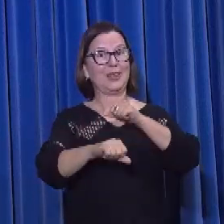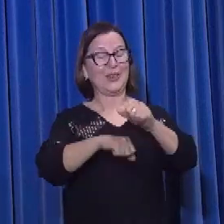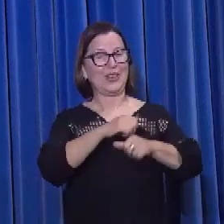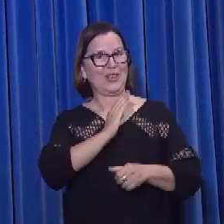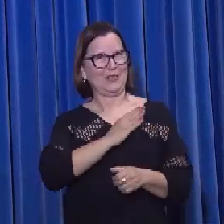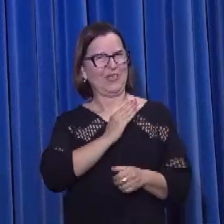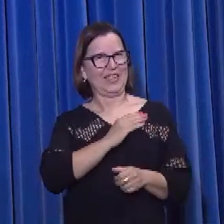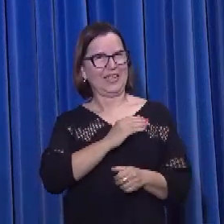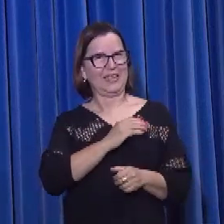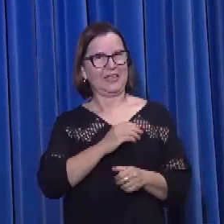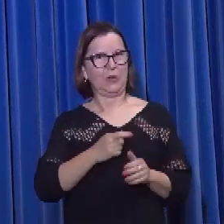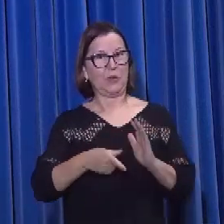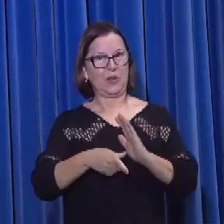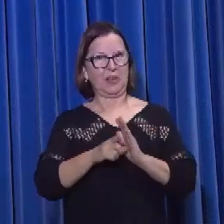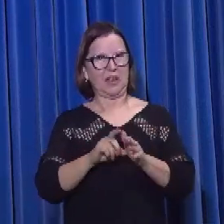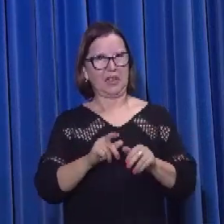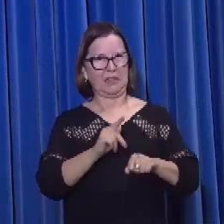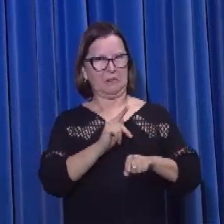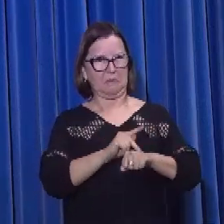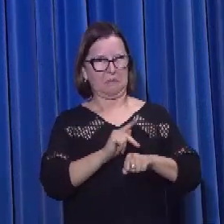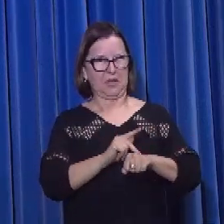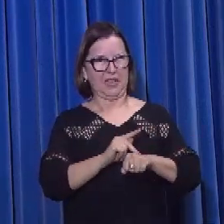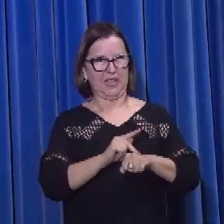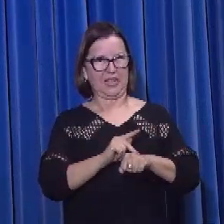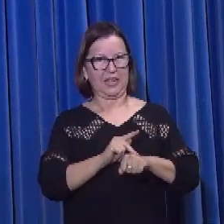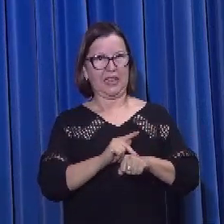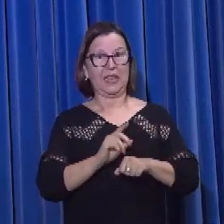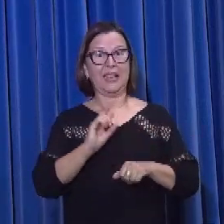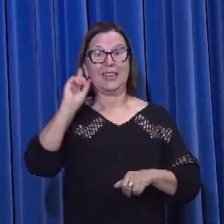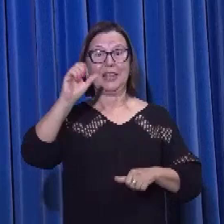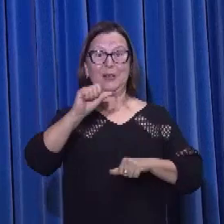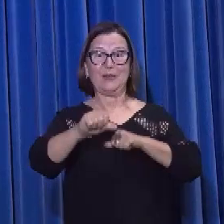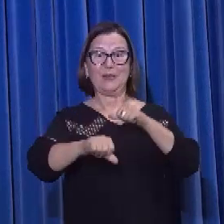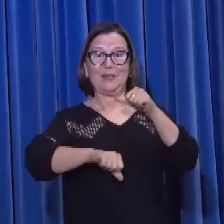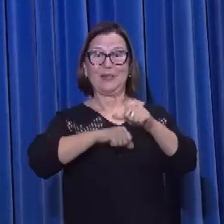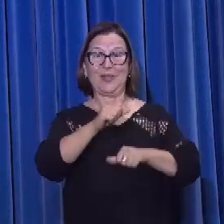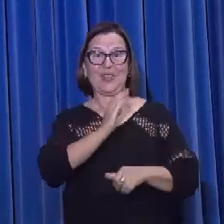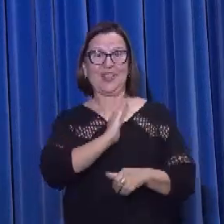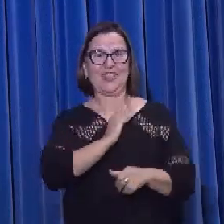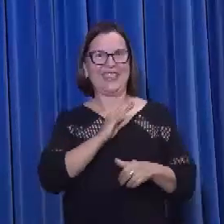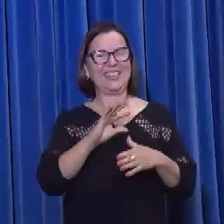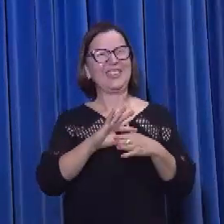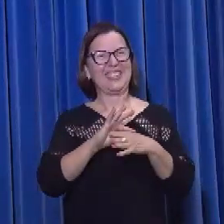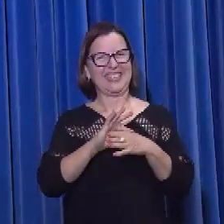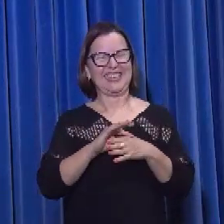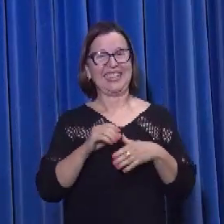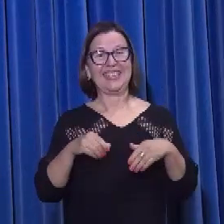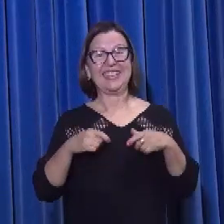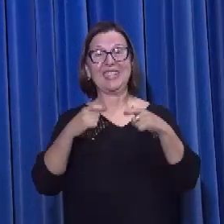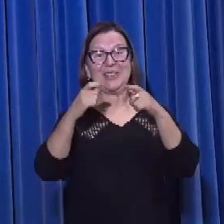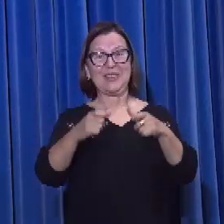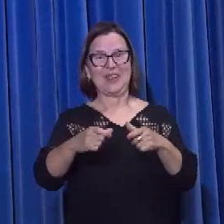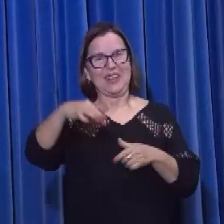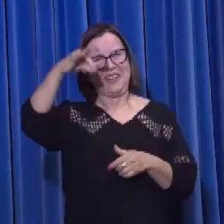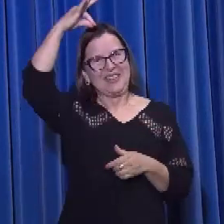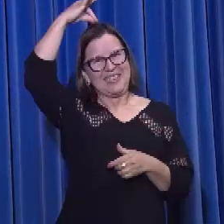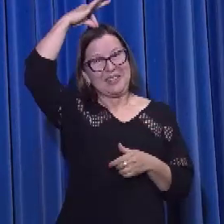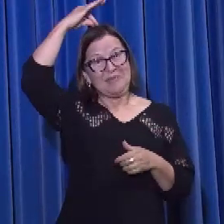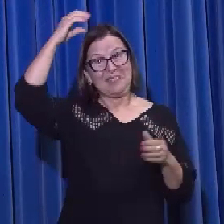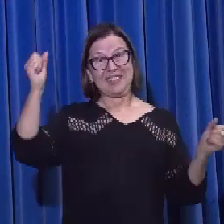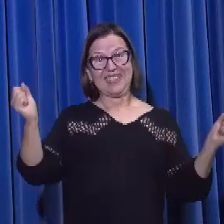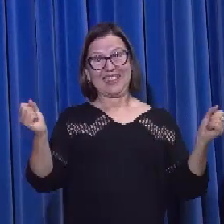carne, colocando no homem um espírito novo. Esse texto está em Ezequiel 36,